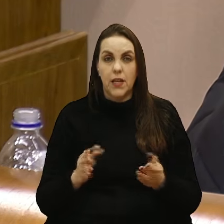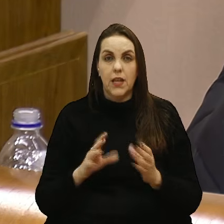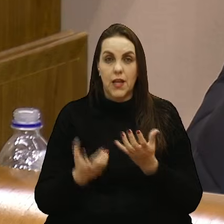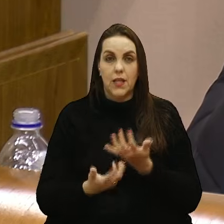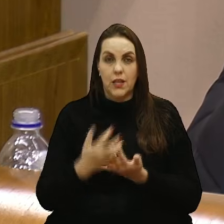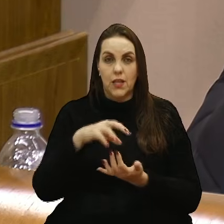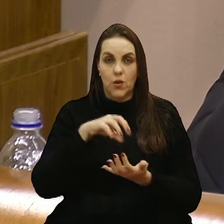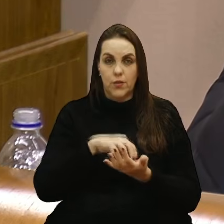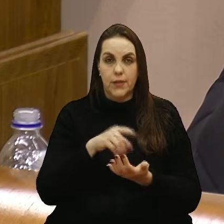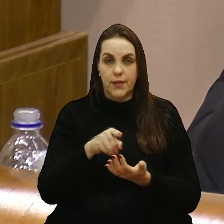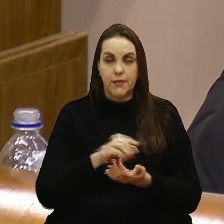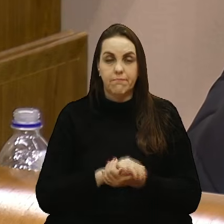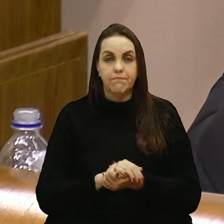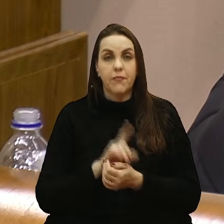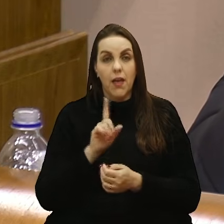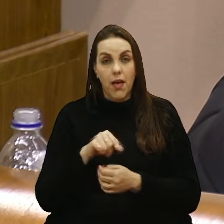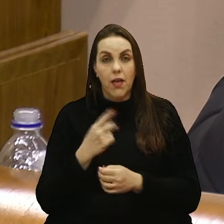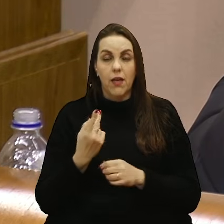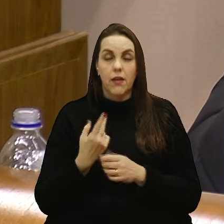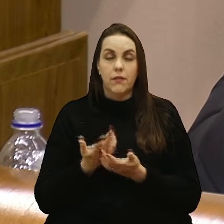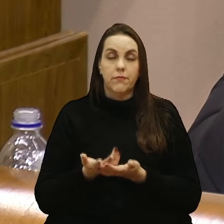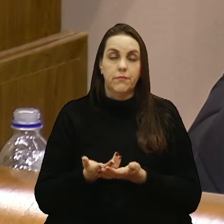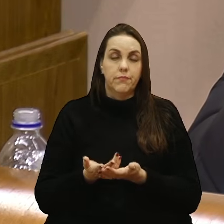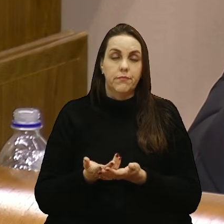é buscando